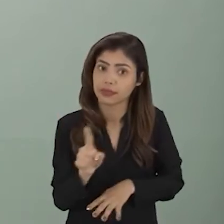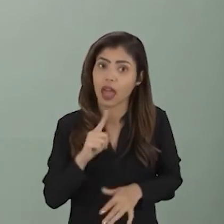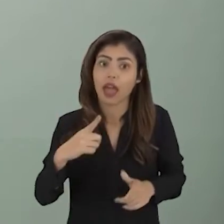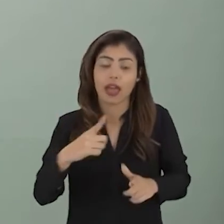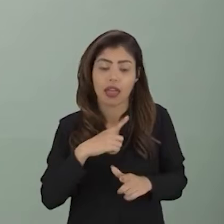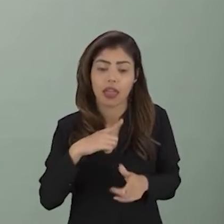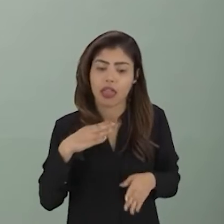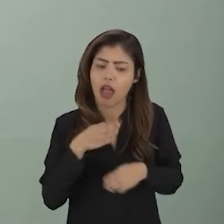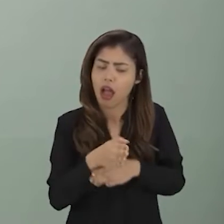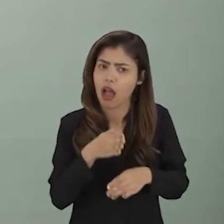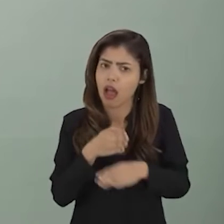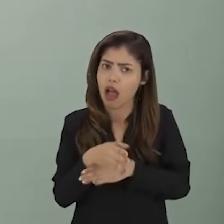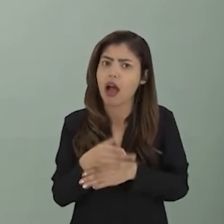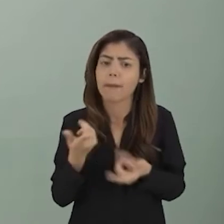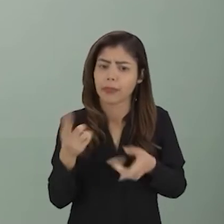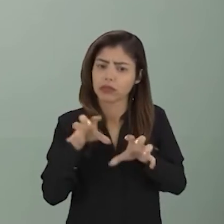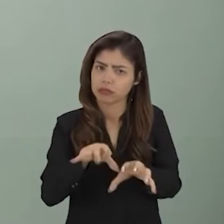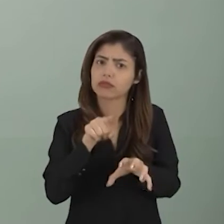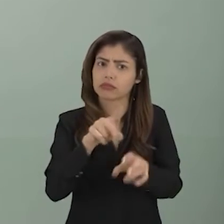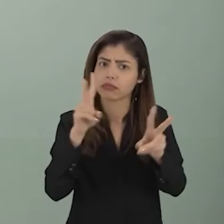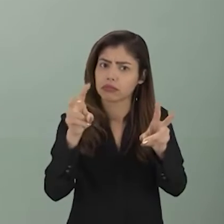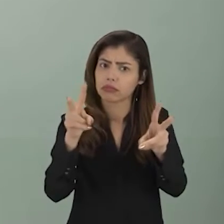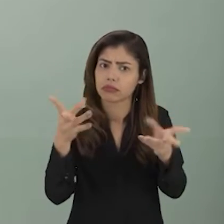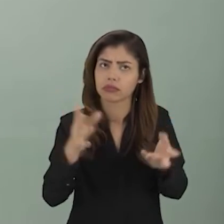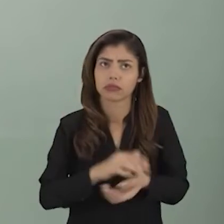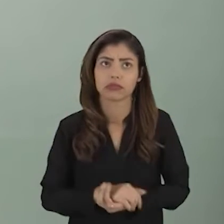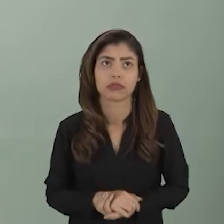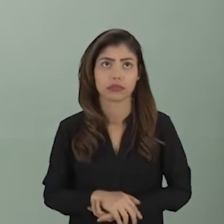que haver uma intenção para que isso aconteça.